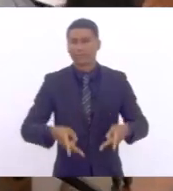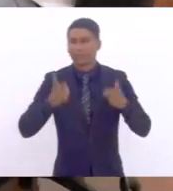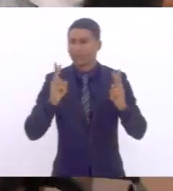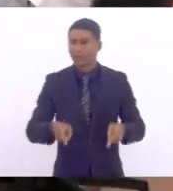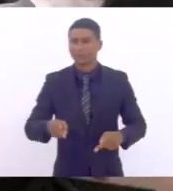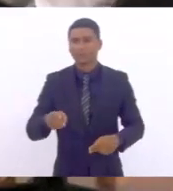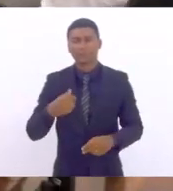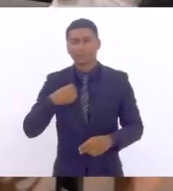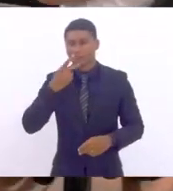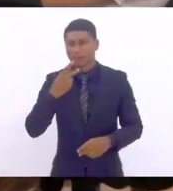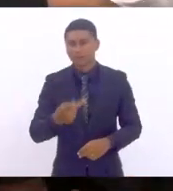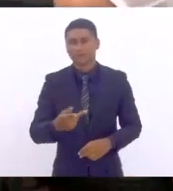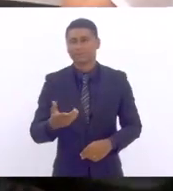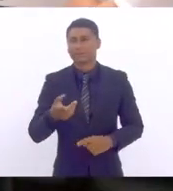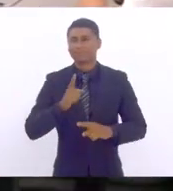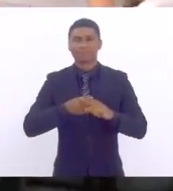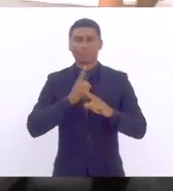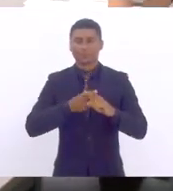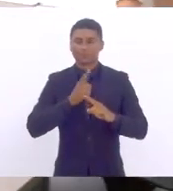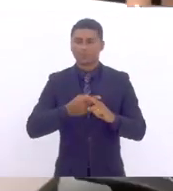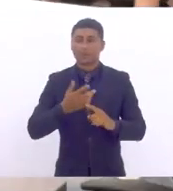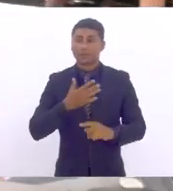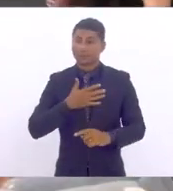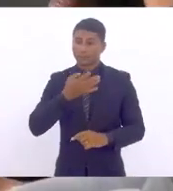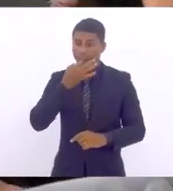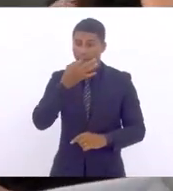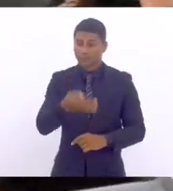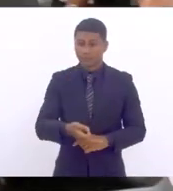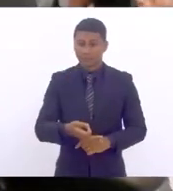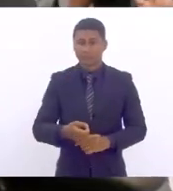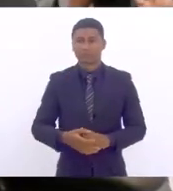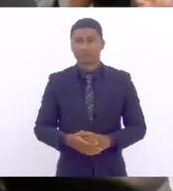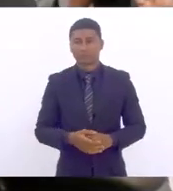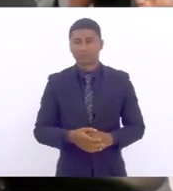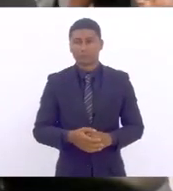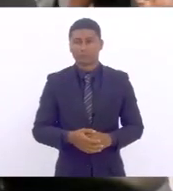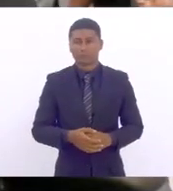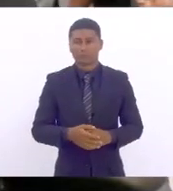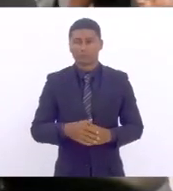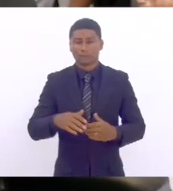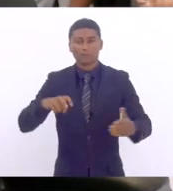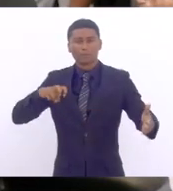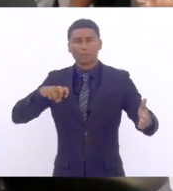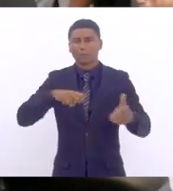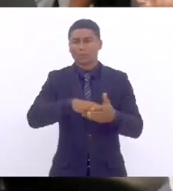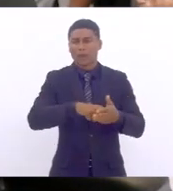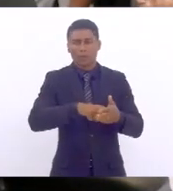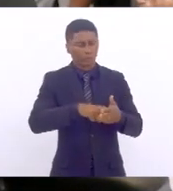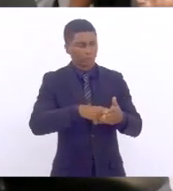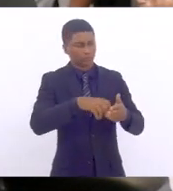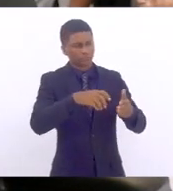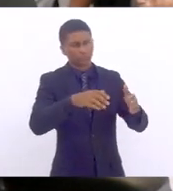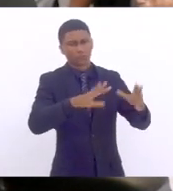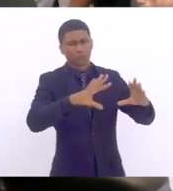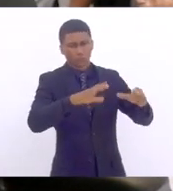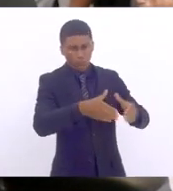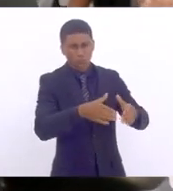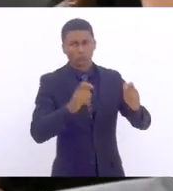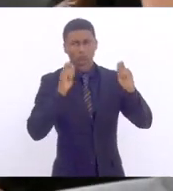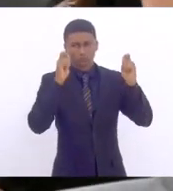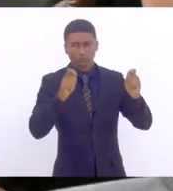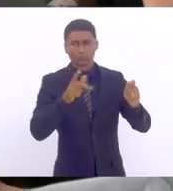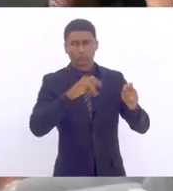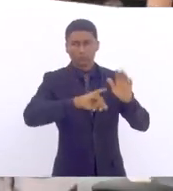esse tipo de punição, porque, na minha opinião, a punição ela pode até ser coletiva, dentro de quem comete o crime,